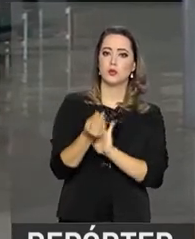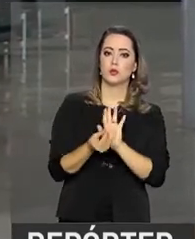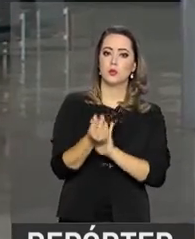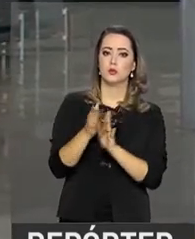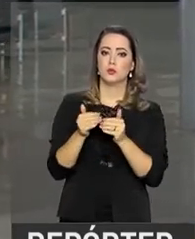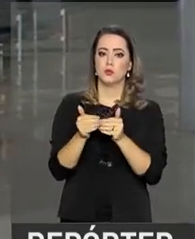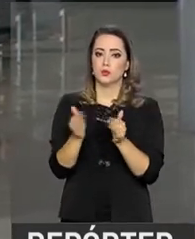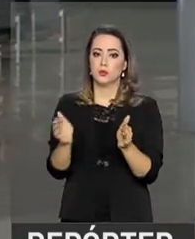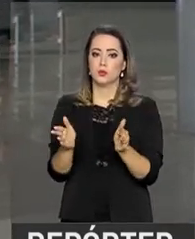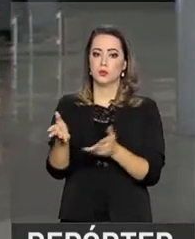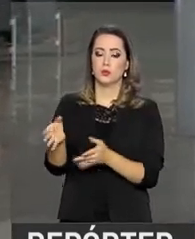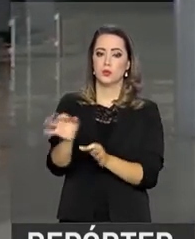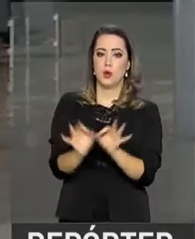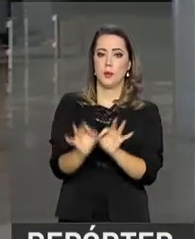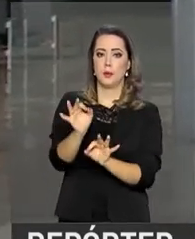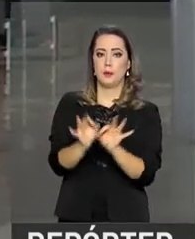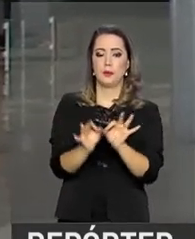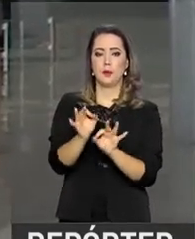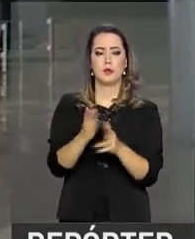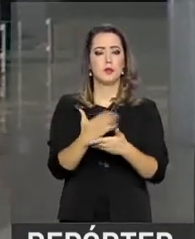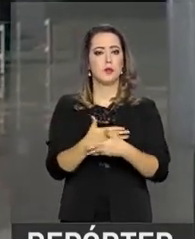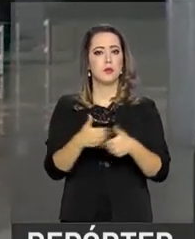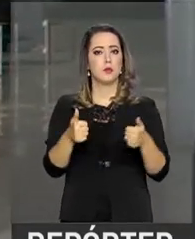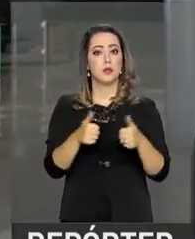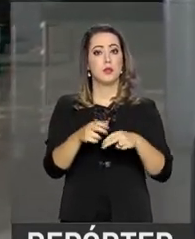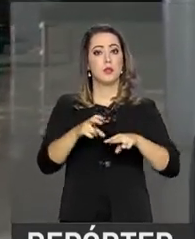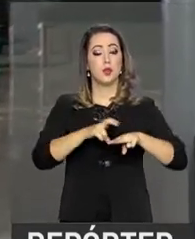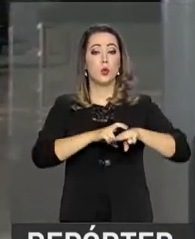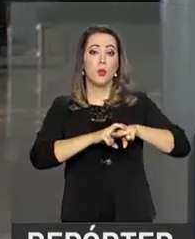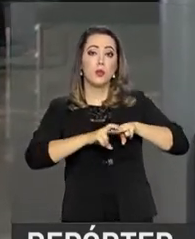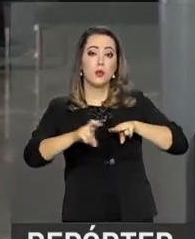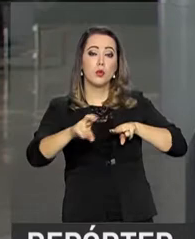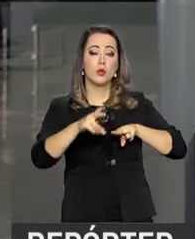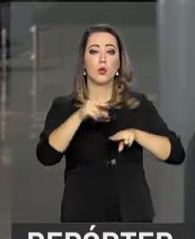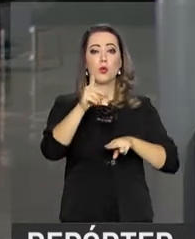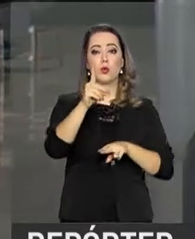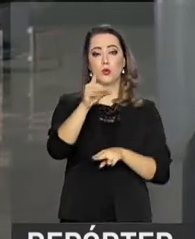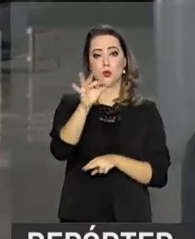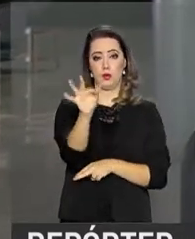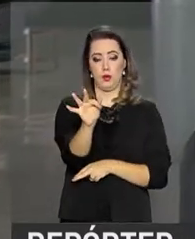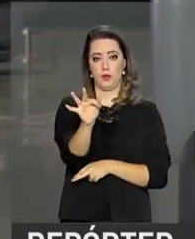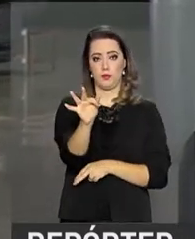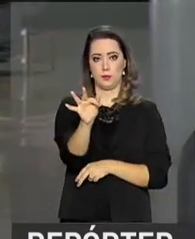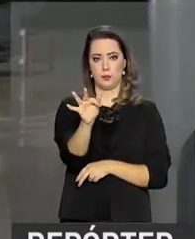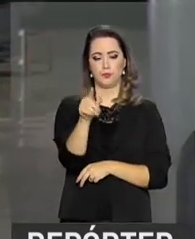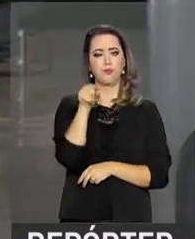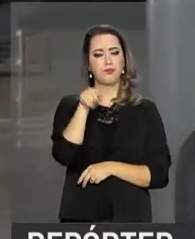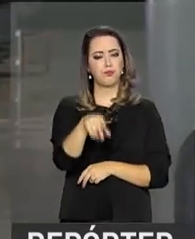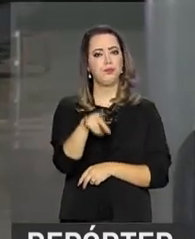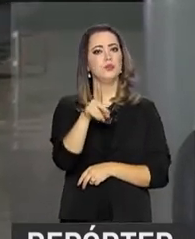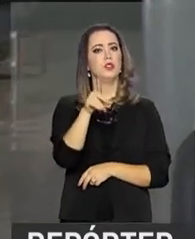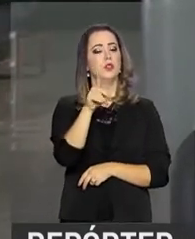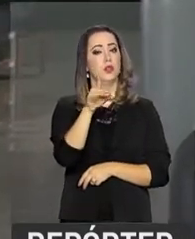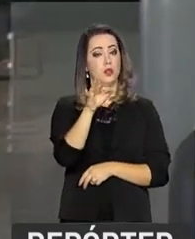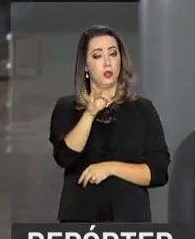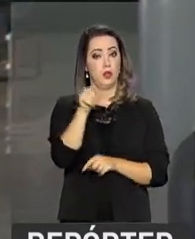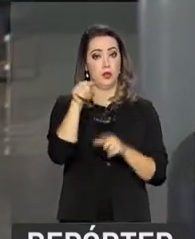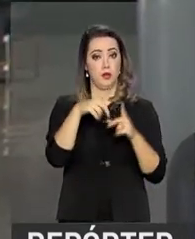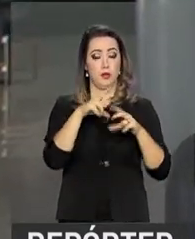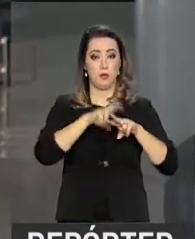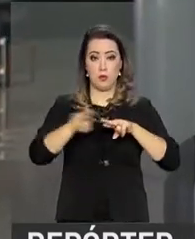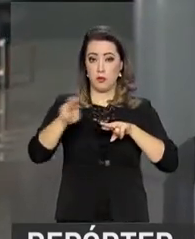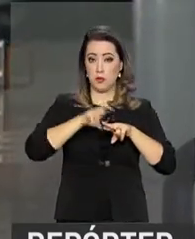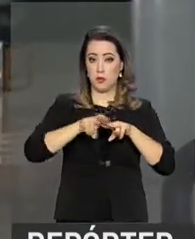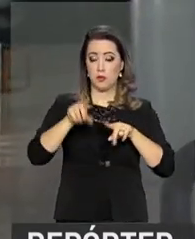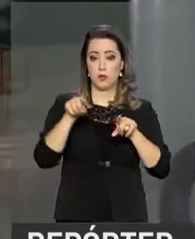expansão e modernização do metrô do distrito federal o metrô do distrito federal carolina circula entre o